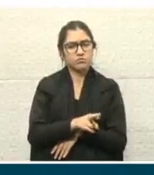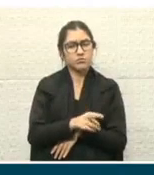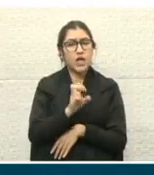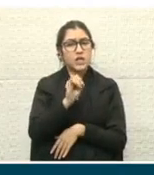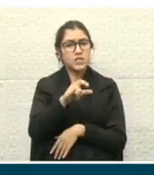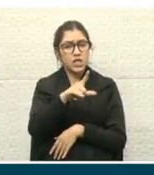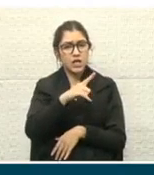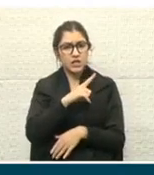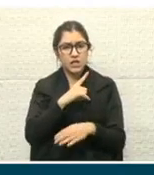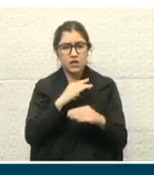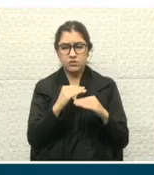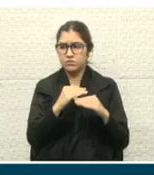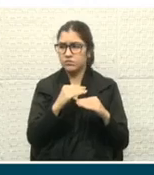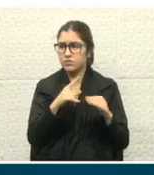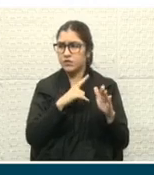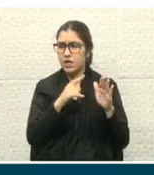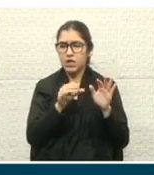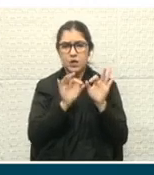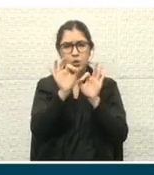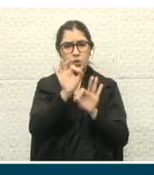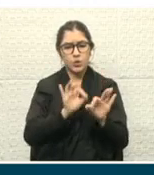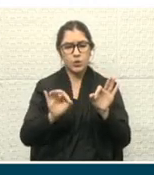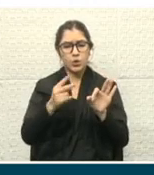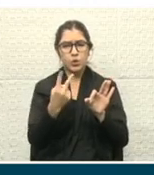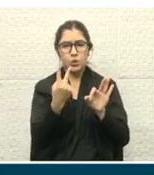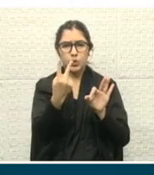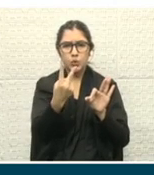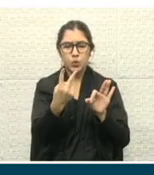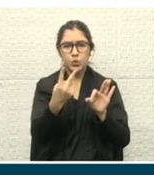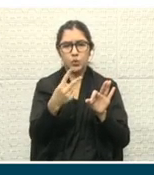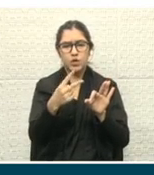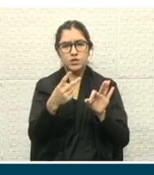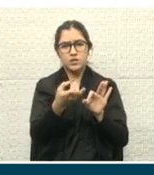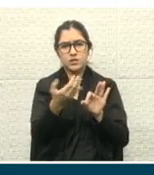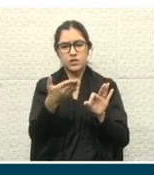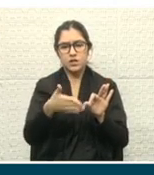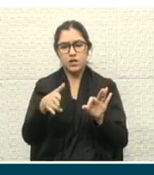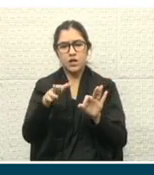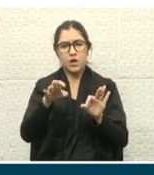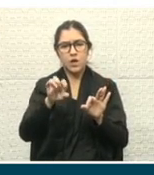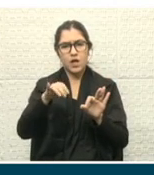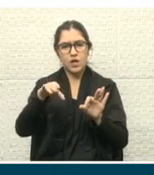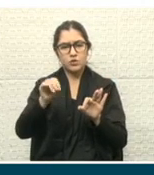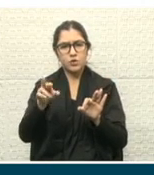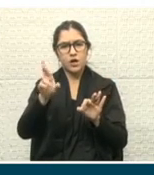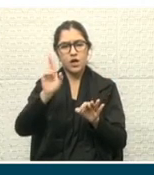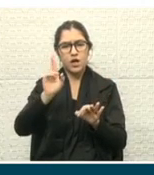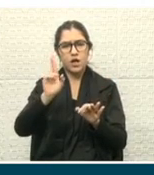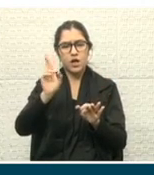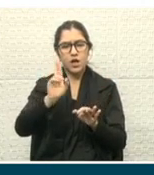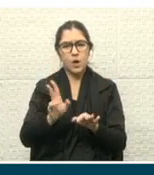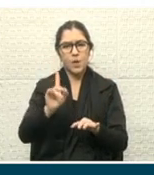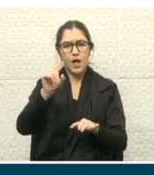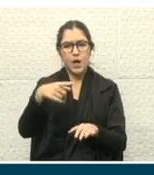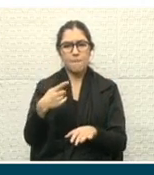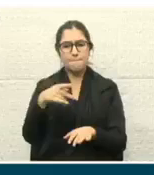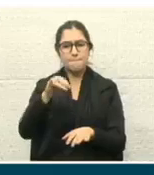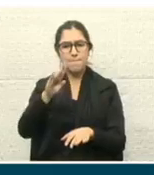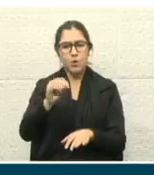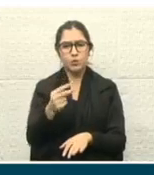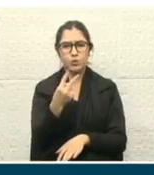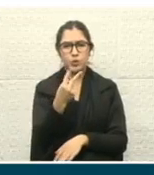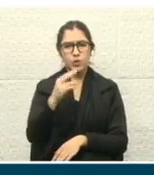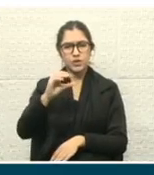Se ele está com esse deslocamento de 2 unidades em relação ao eixo real, ele é descrito pelo ponto 2,